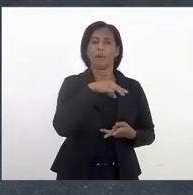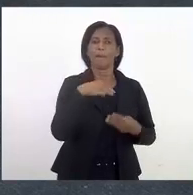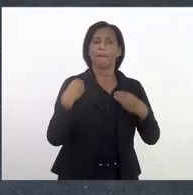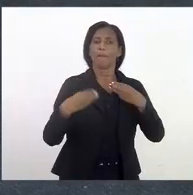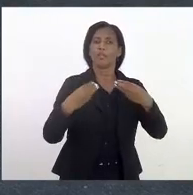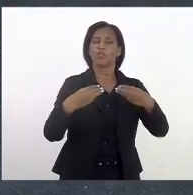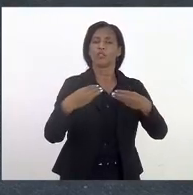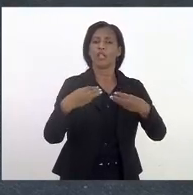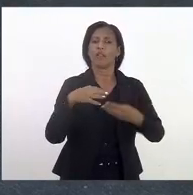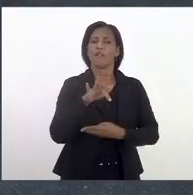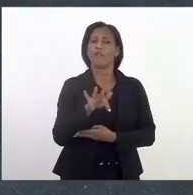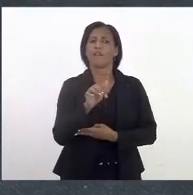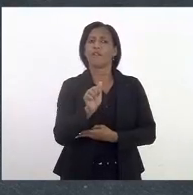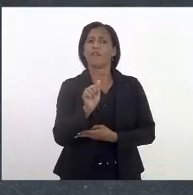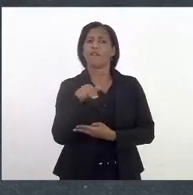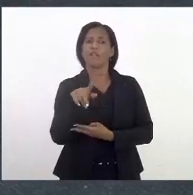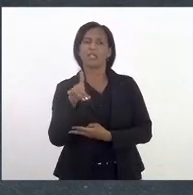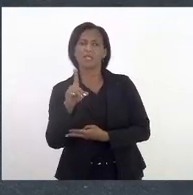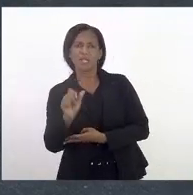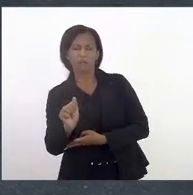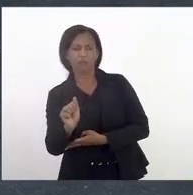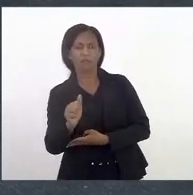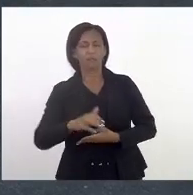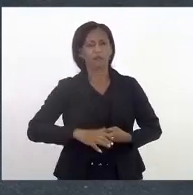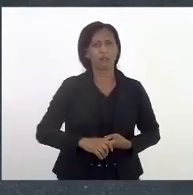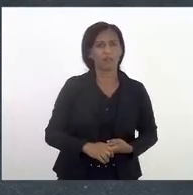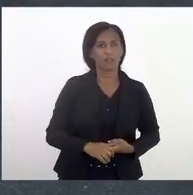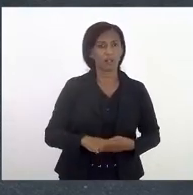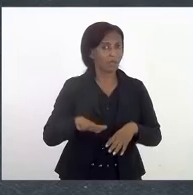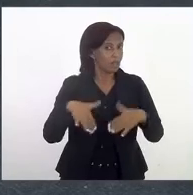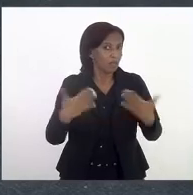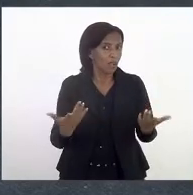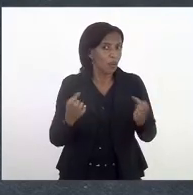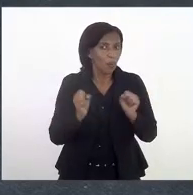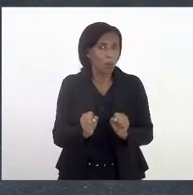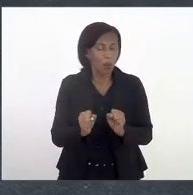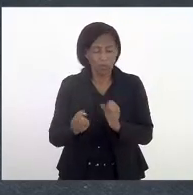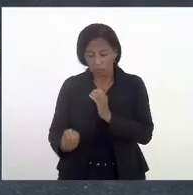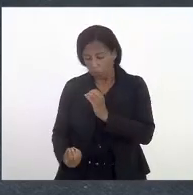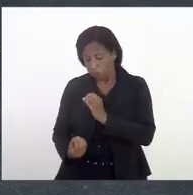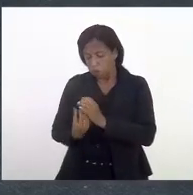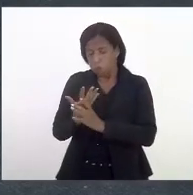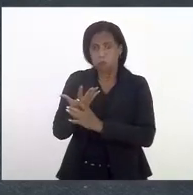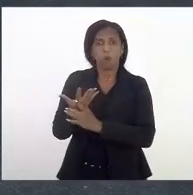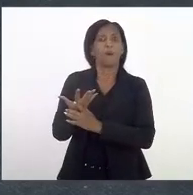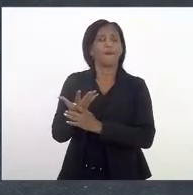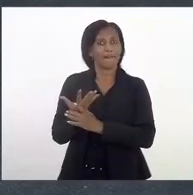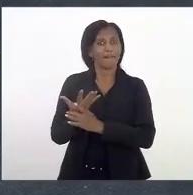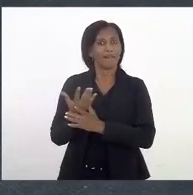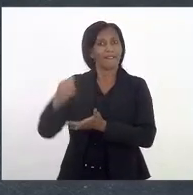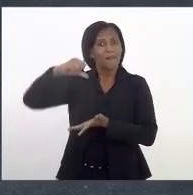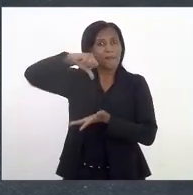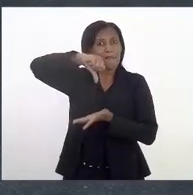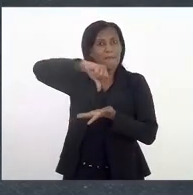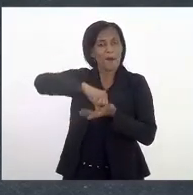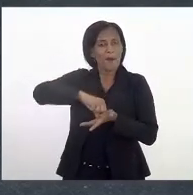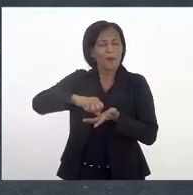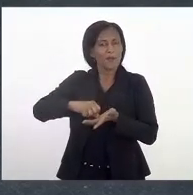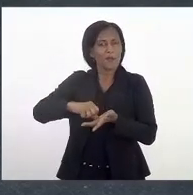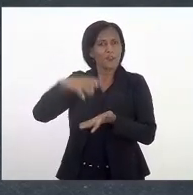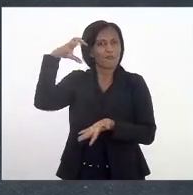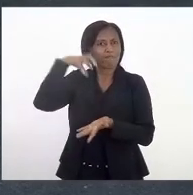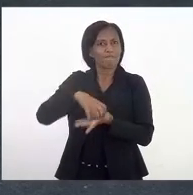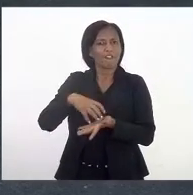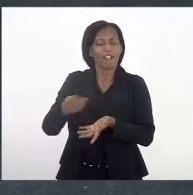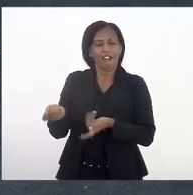na Antônio Carlos então pode ser aqui o ressurgimento de um centro administrativo